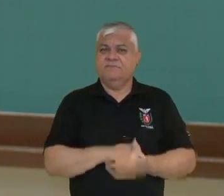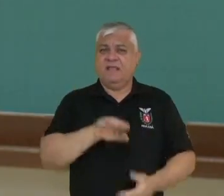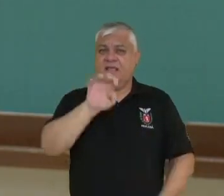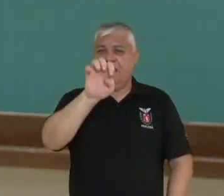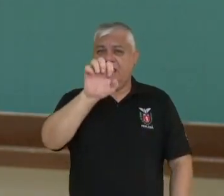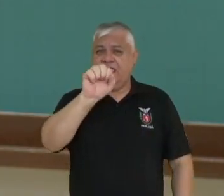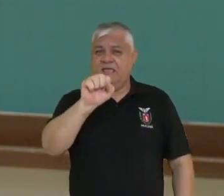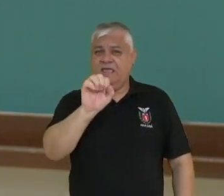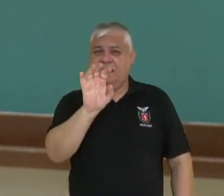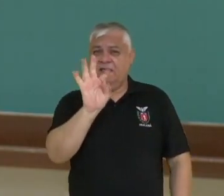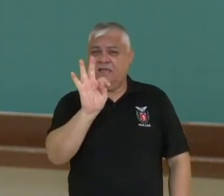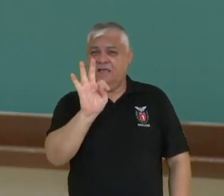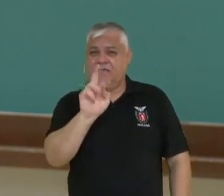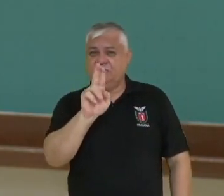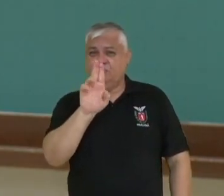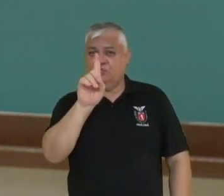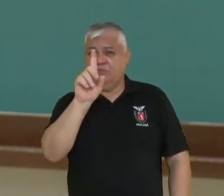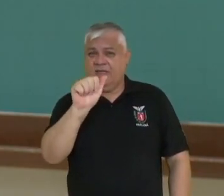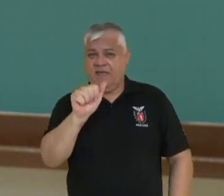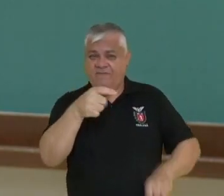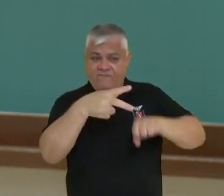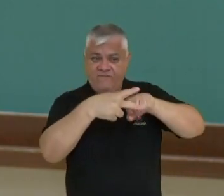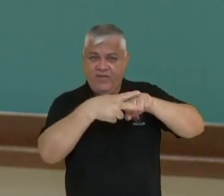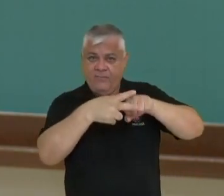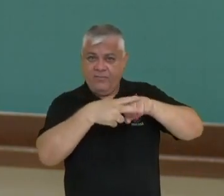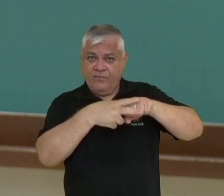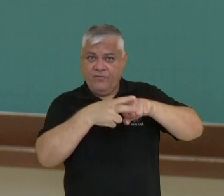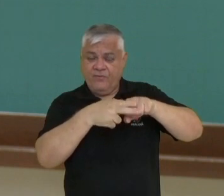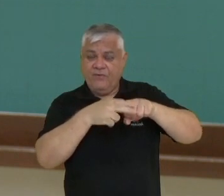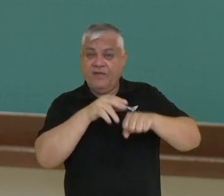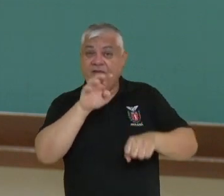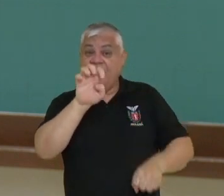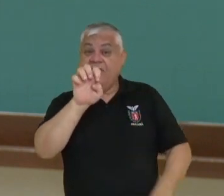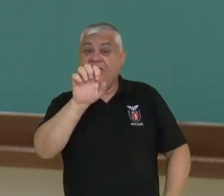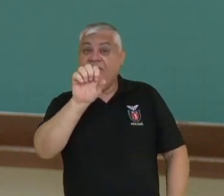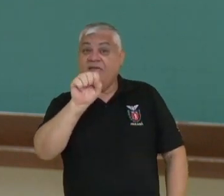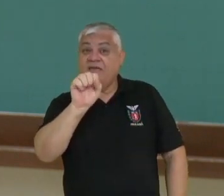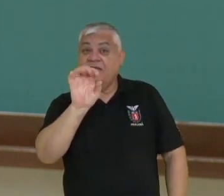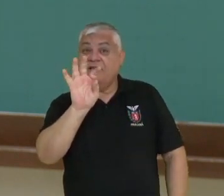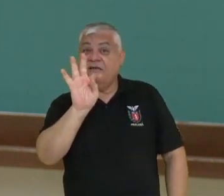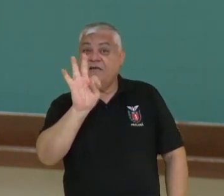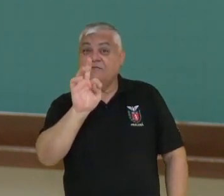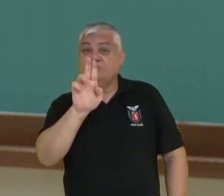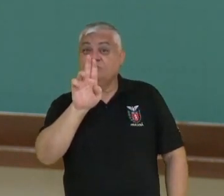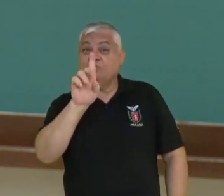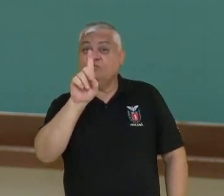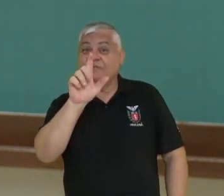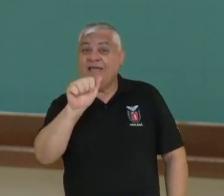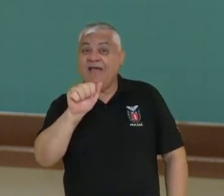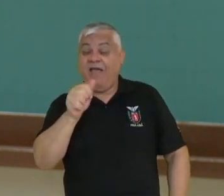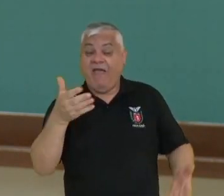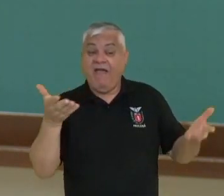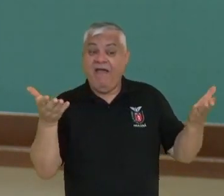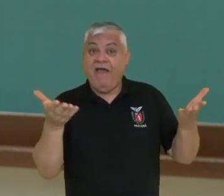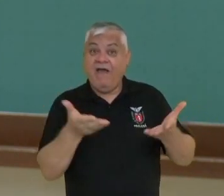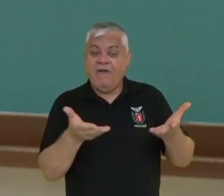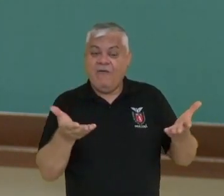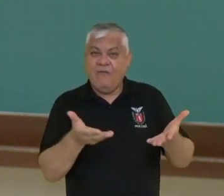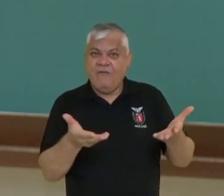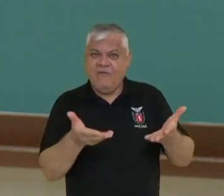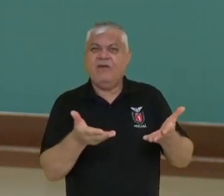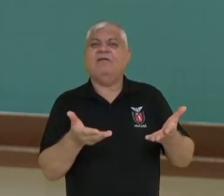estuda. Então, estuda é um momento atual, então uma relação do verbo que ainda